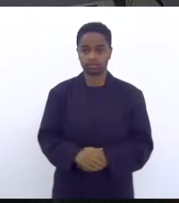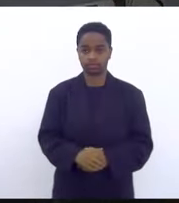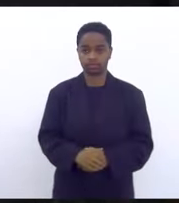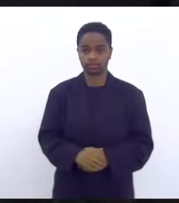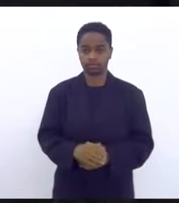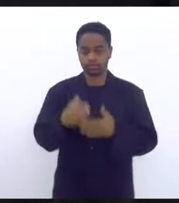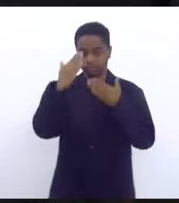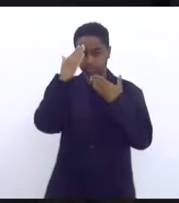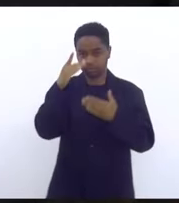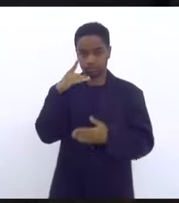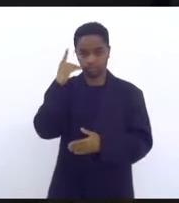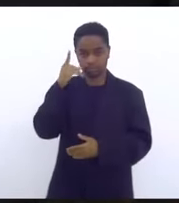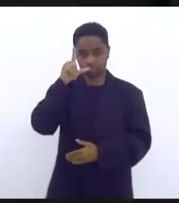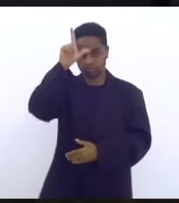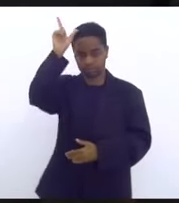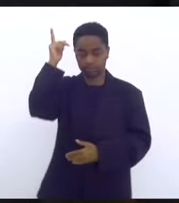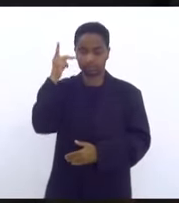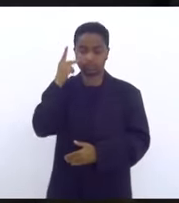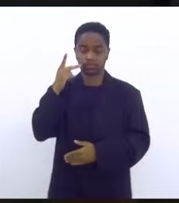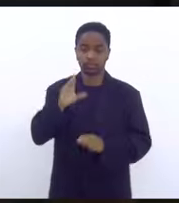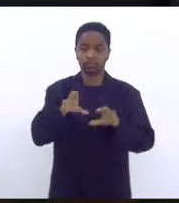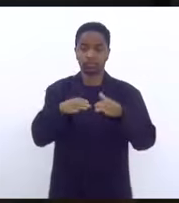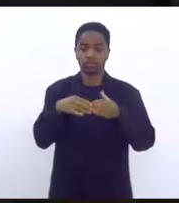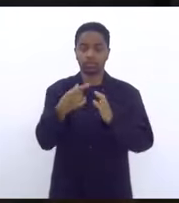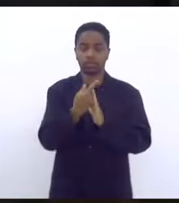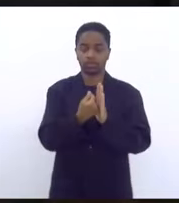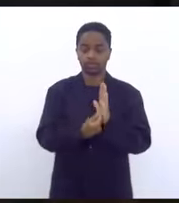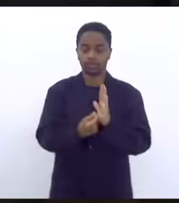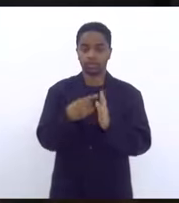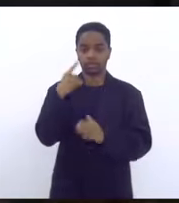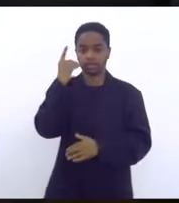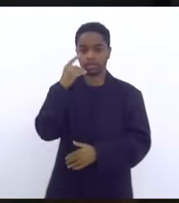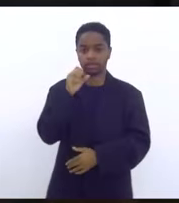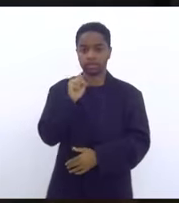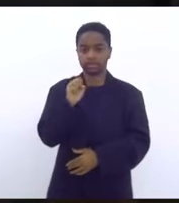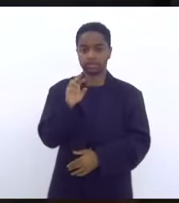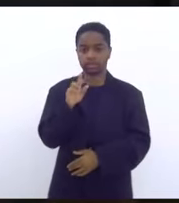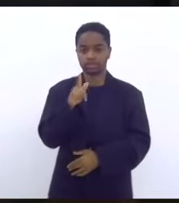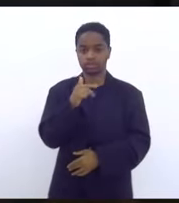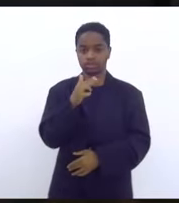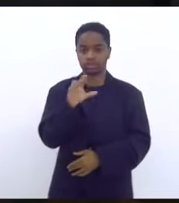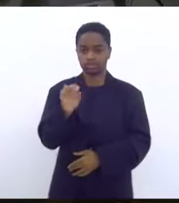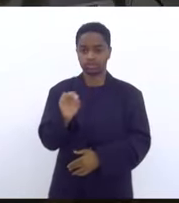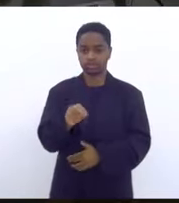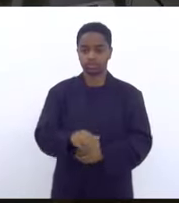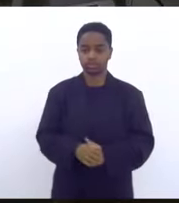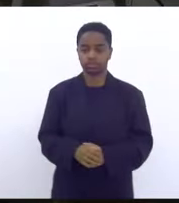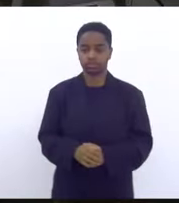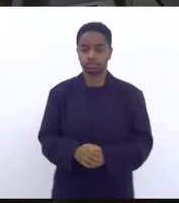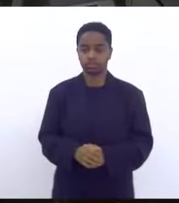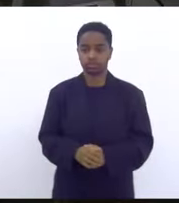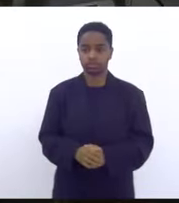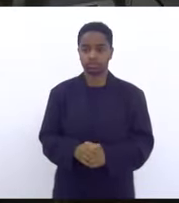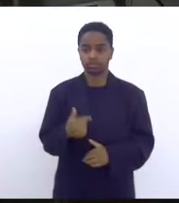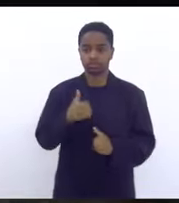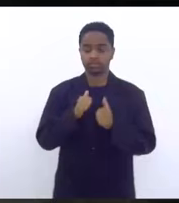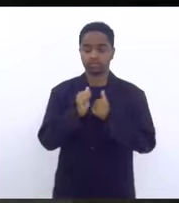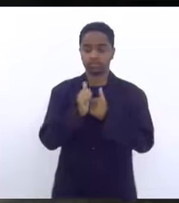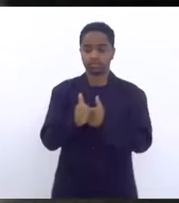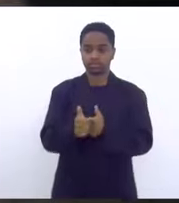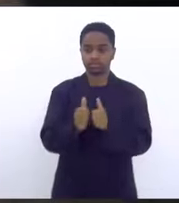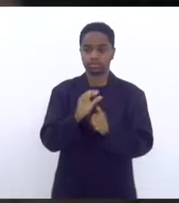obrigado, deputado Luiz Paulo. Pela comissão de orçamento, deputado doutor Serginho. Presidente, sigo o parecer